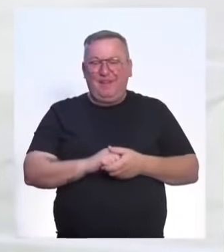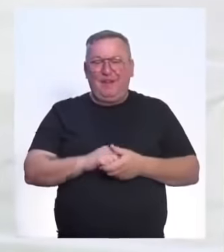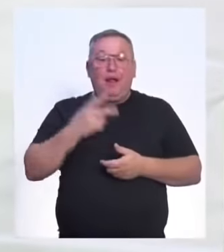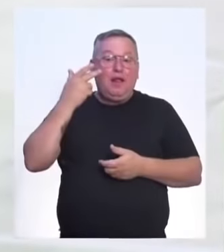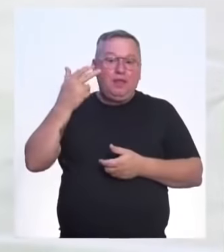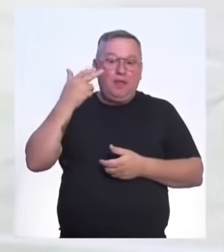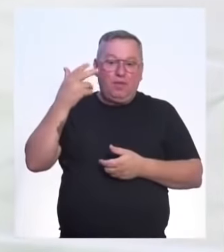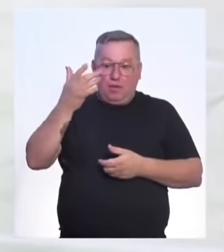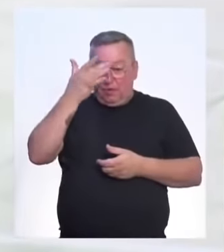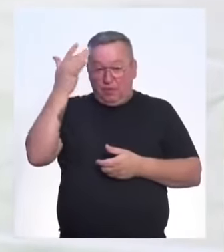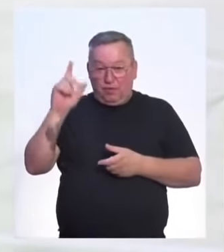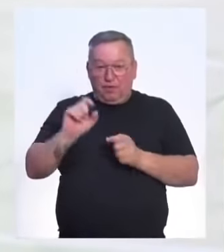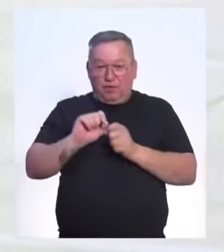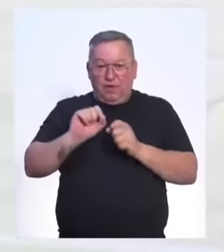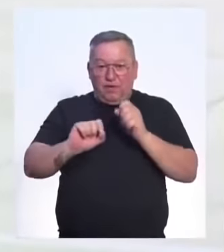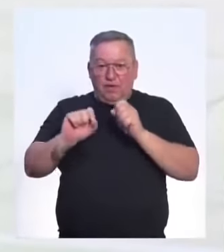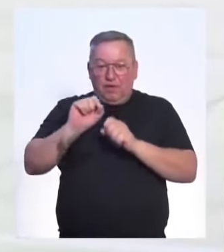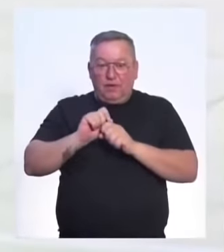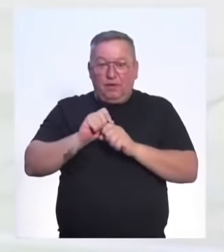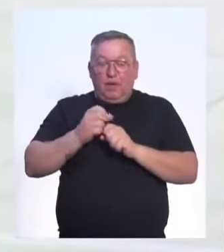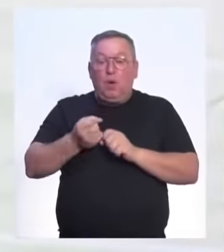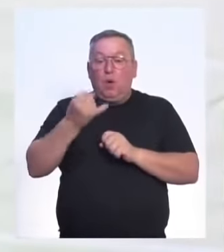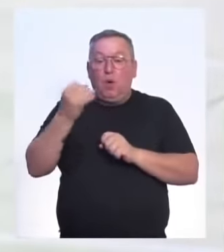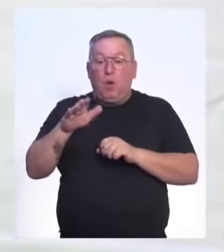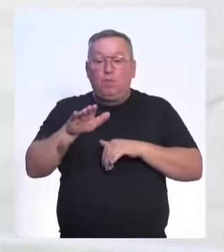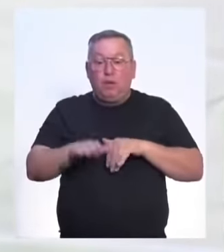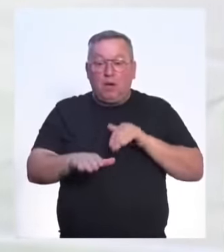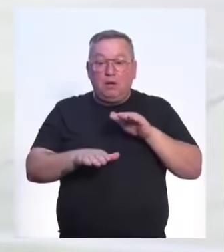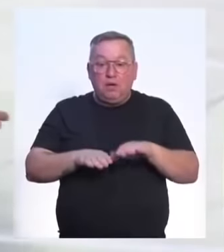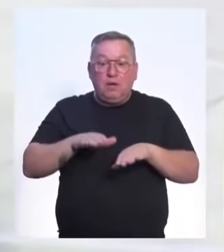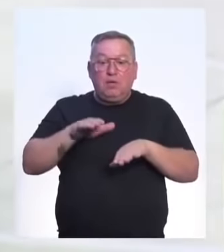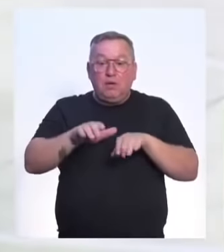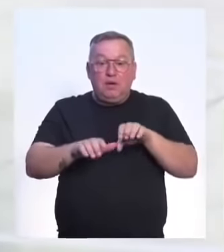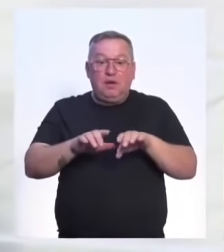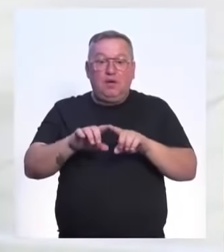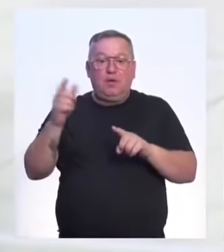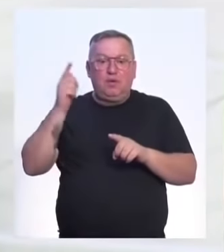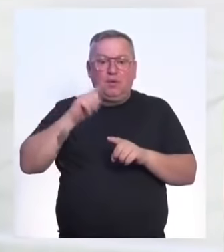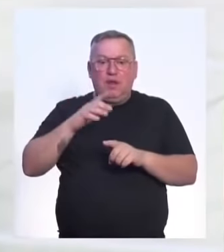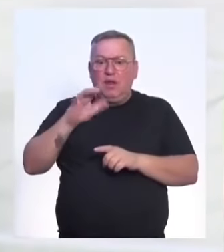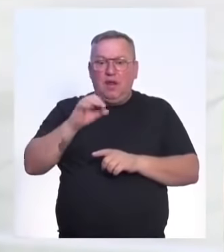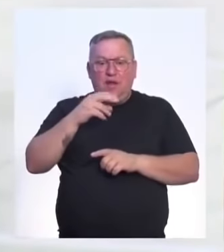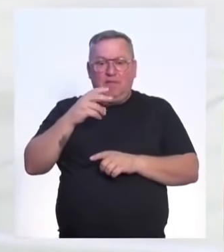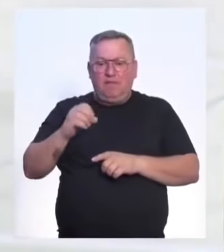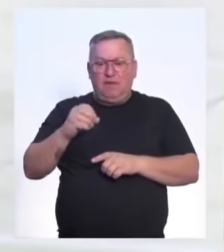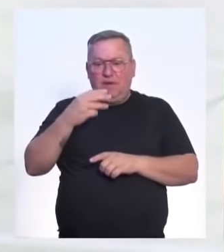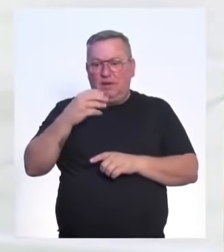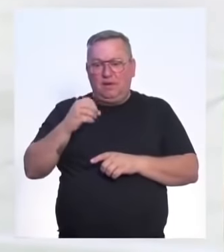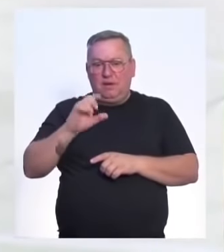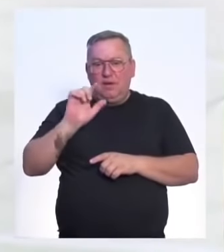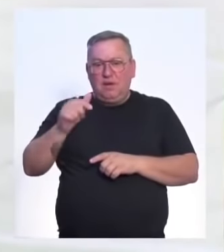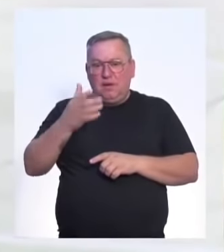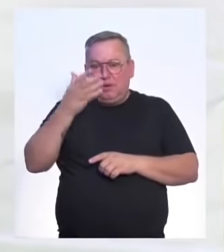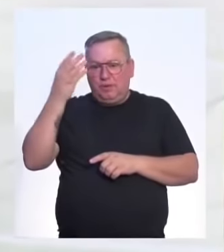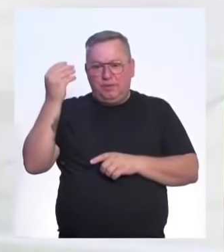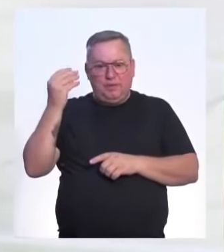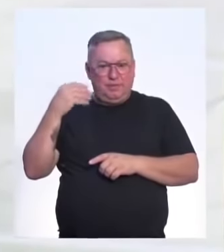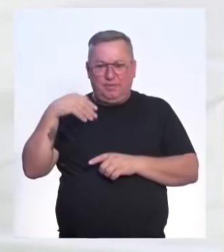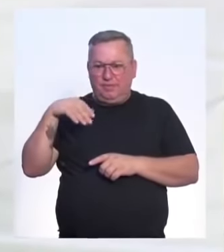comum. Não sei se alguém já fez isso aí, contar a quantidade de passos. Você consegue contar até 10, 20, 30, depois disso aí